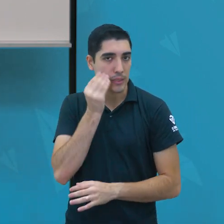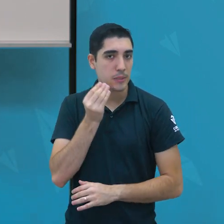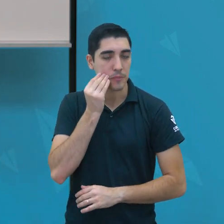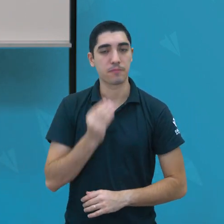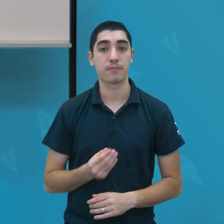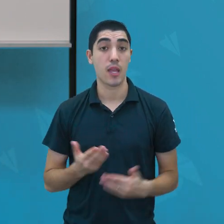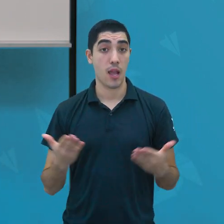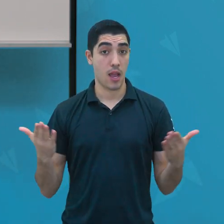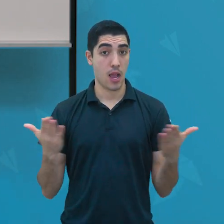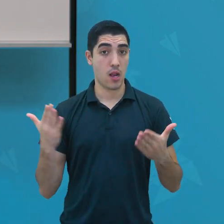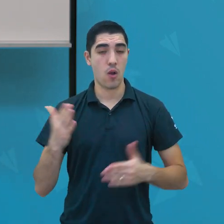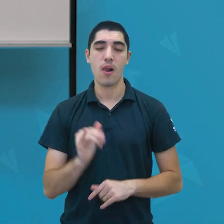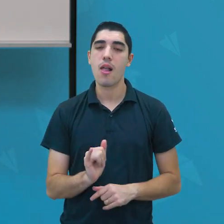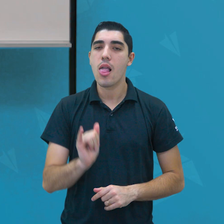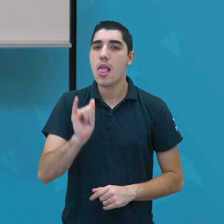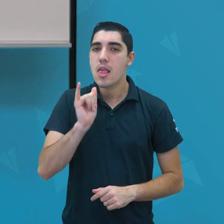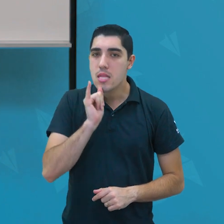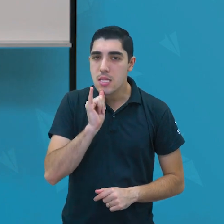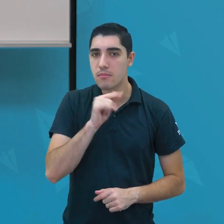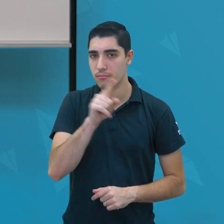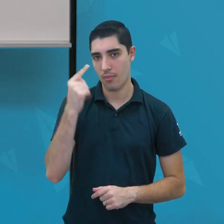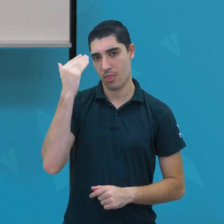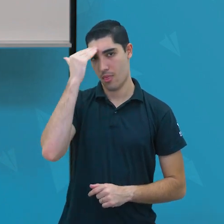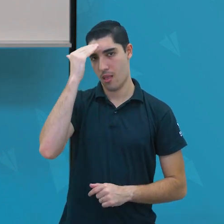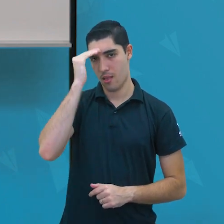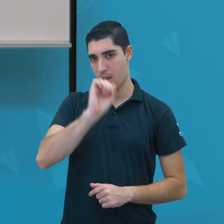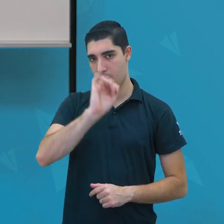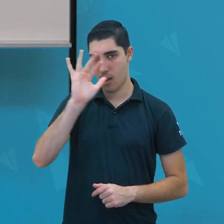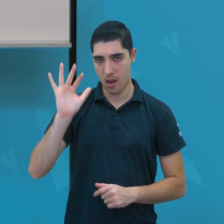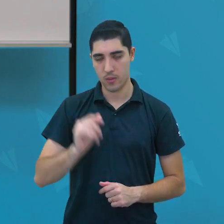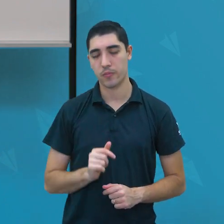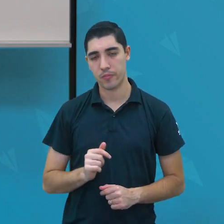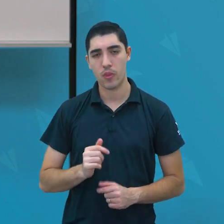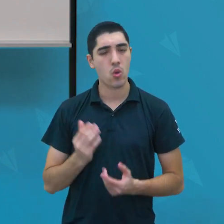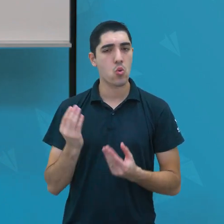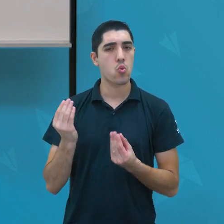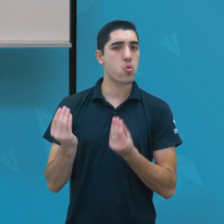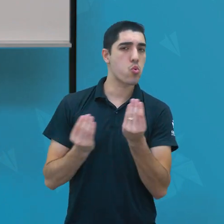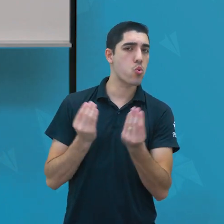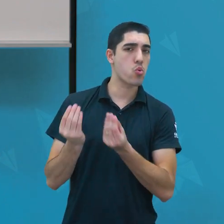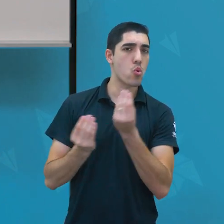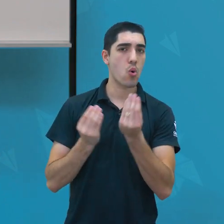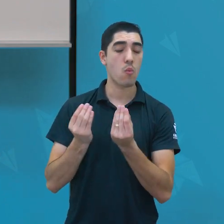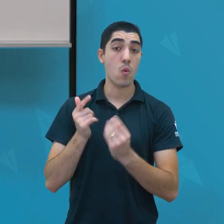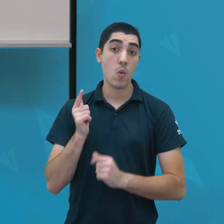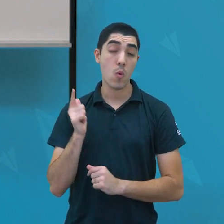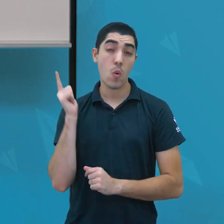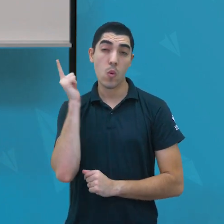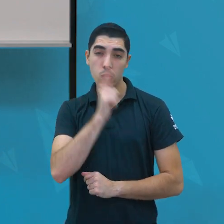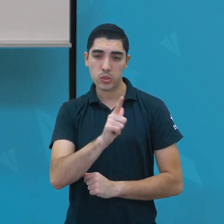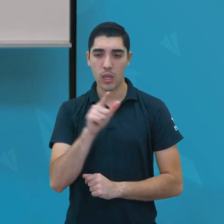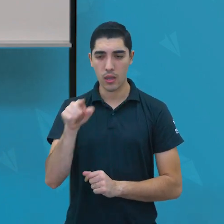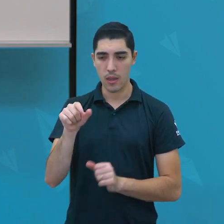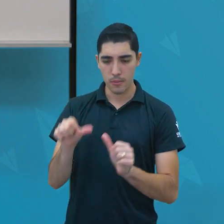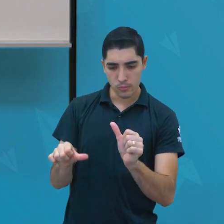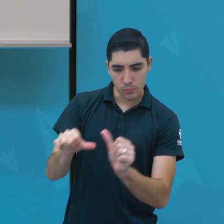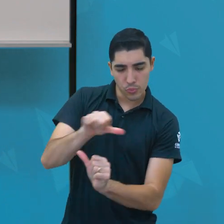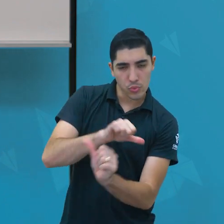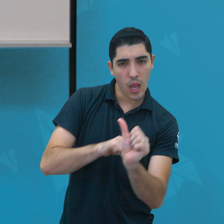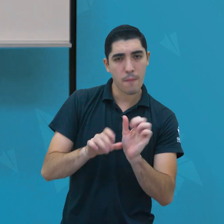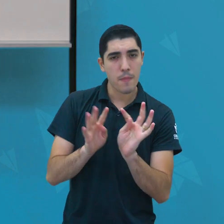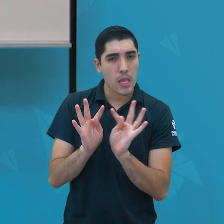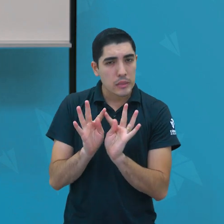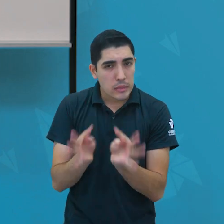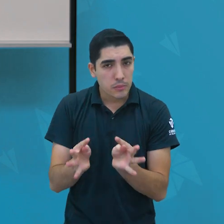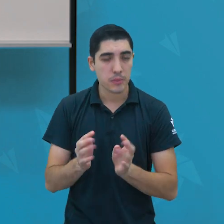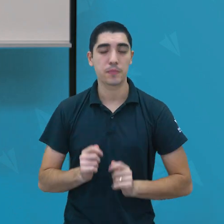aqui, com alguns exemplos para nós, vamos ver como podemos, então, simplificar essas